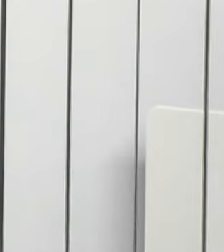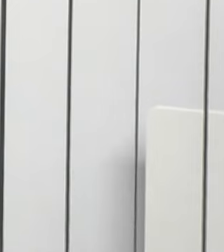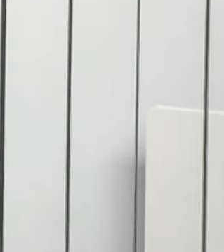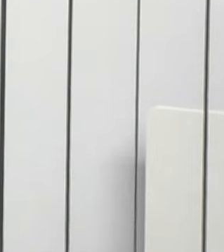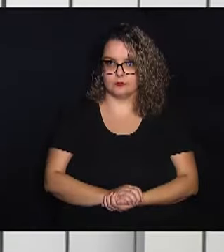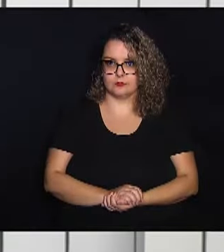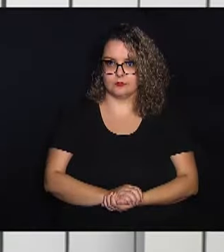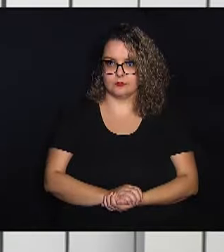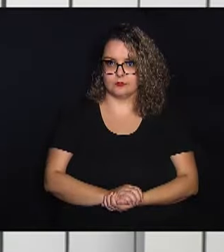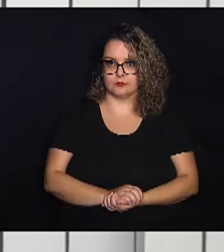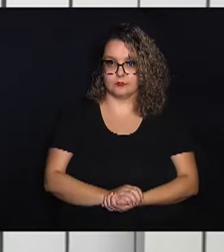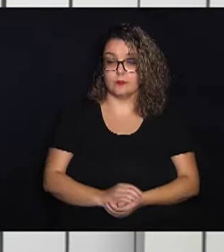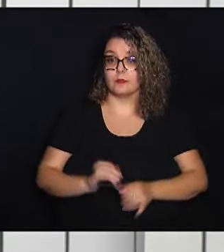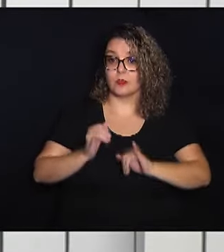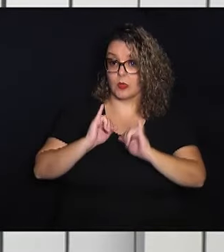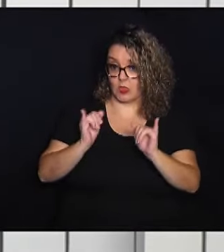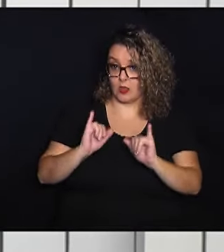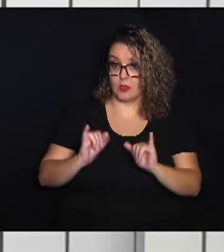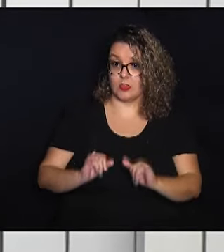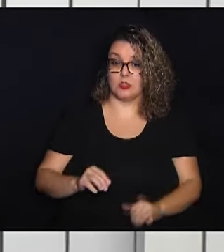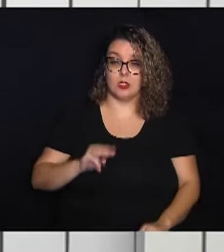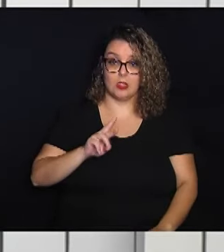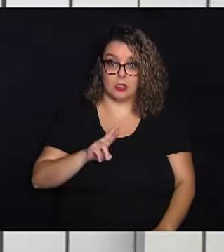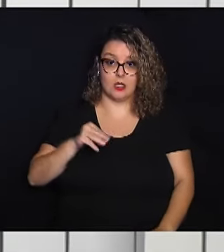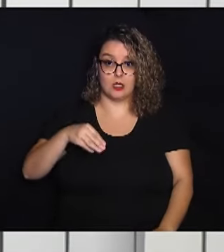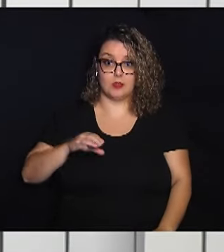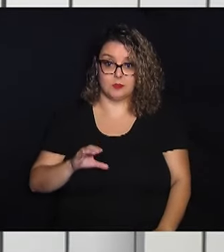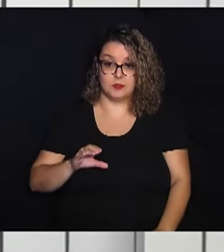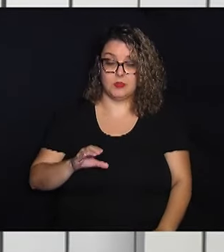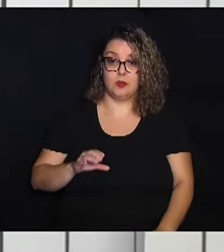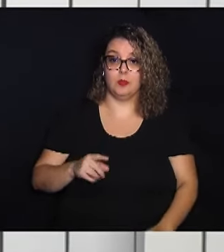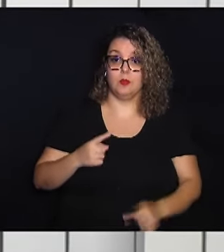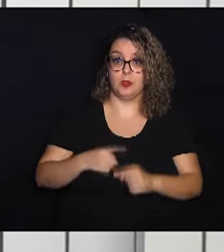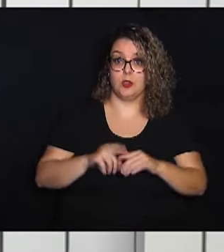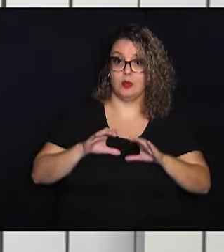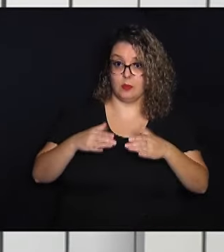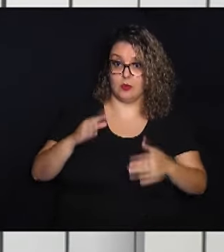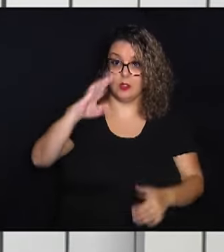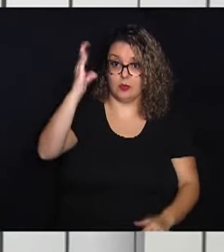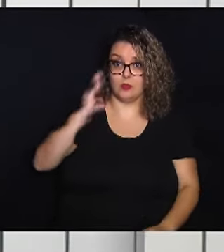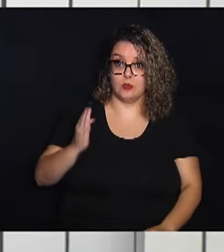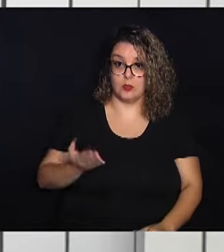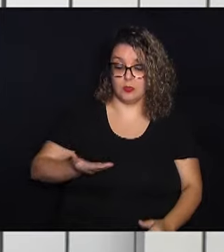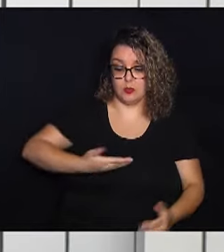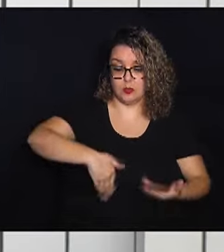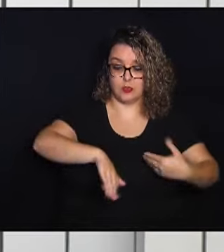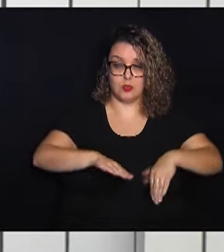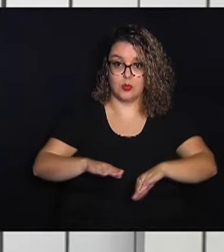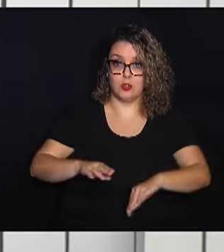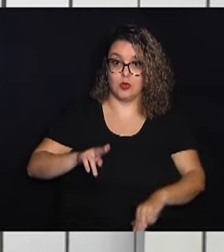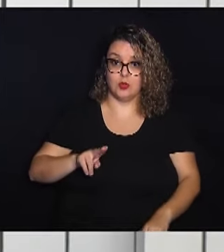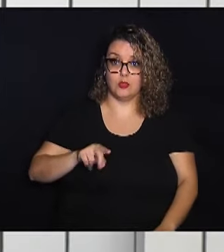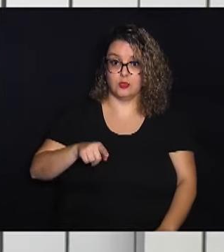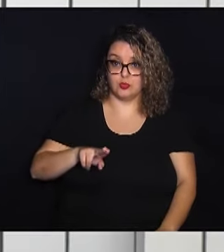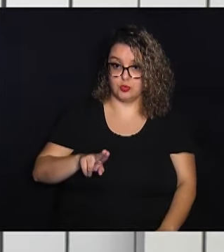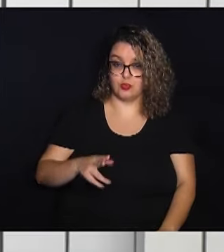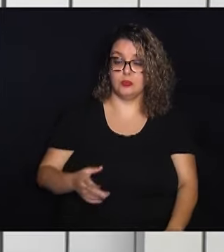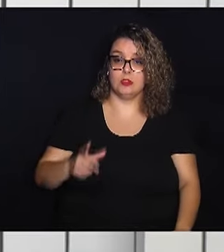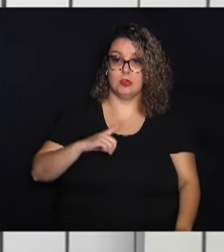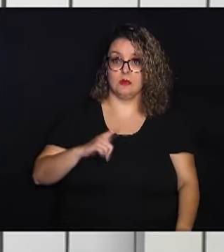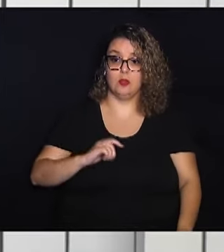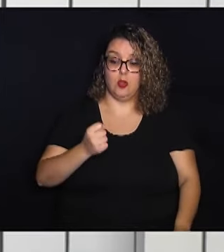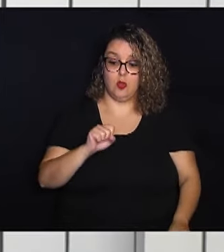vamos com as notícias da Metrópole porque a Confederação Brasileira de kungfu yuxu teve oito